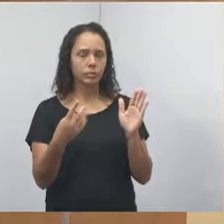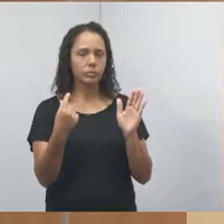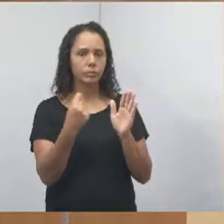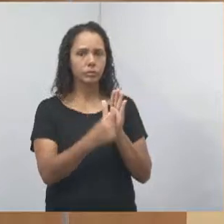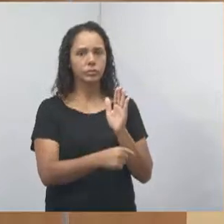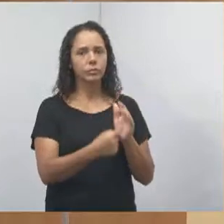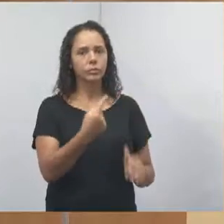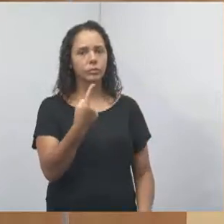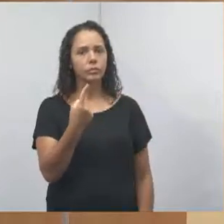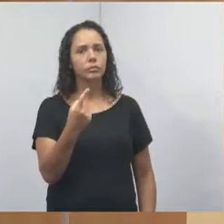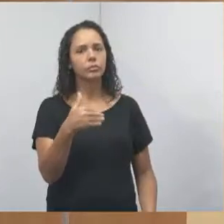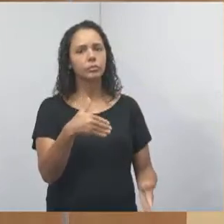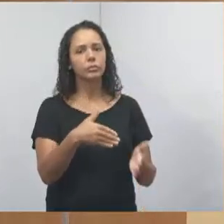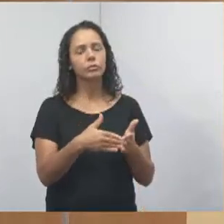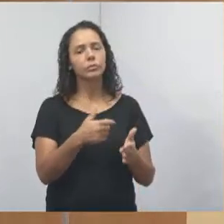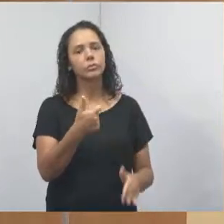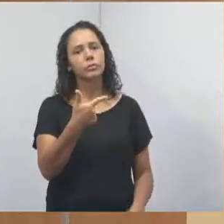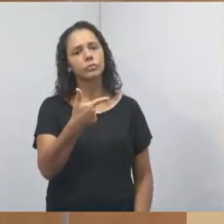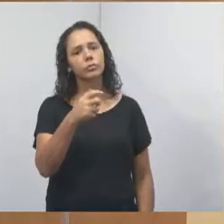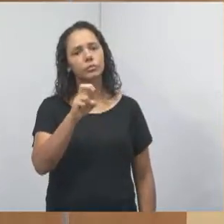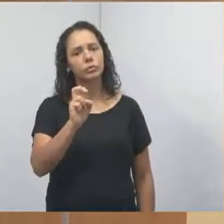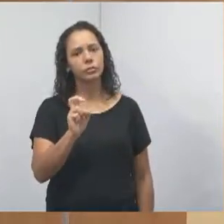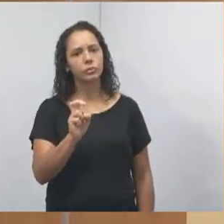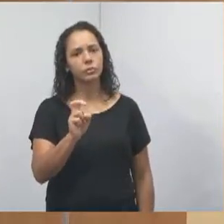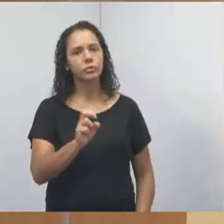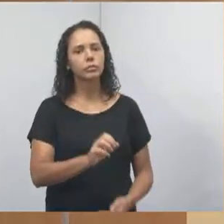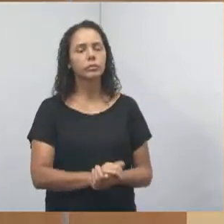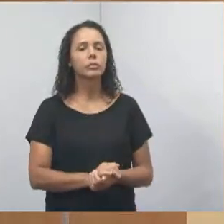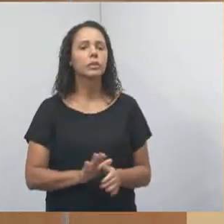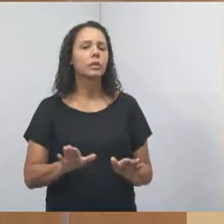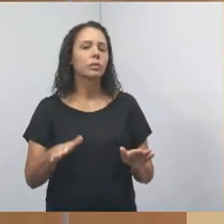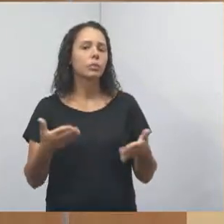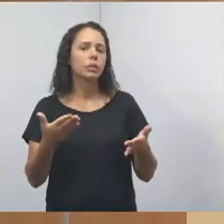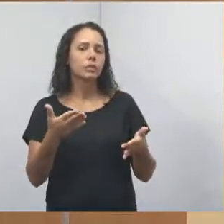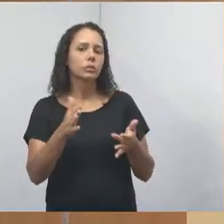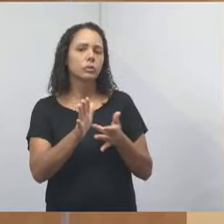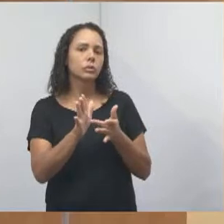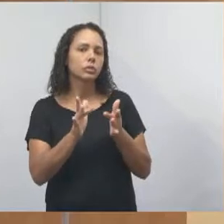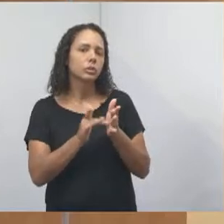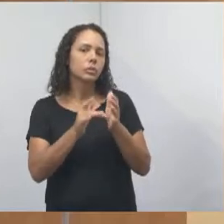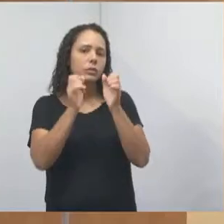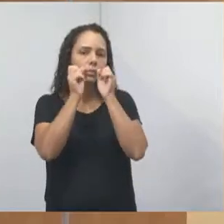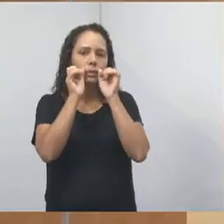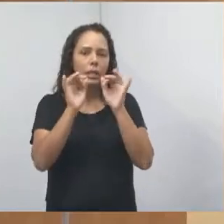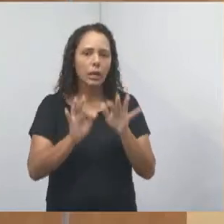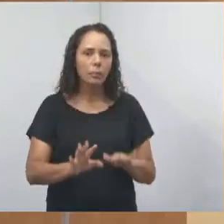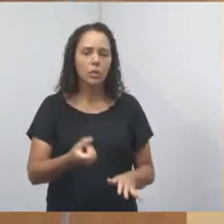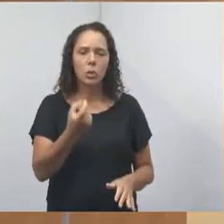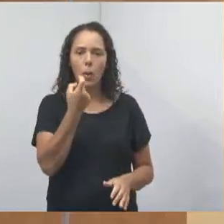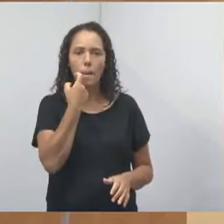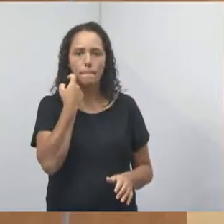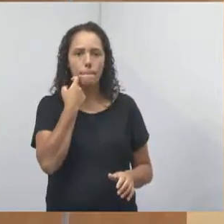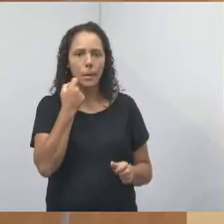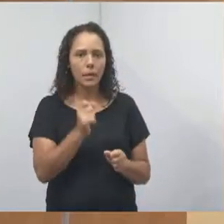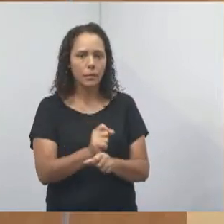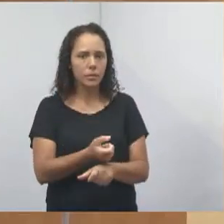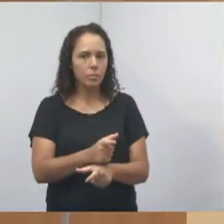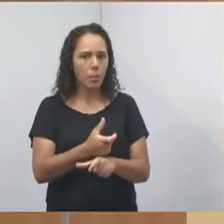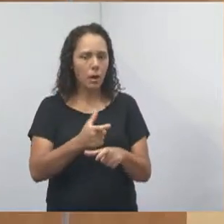1 a 25. É conhecida como a passagem da multiplicação dos pães, ou a distribuição dos pães, como